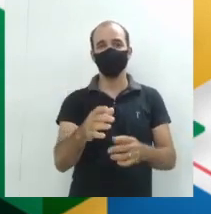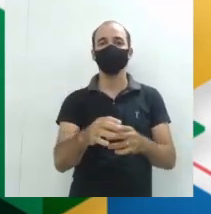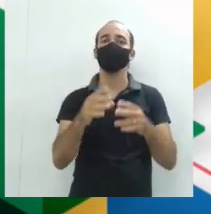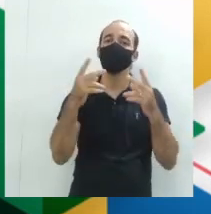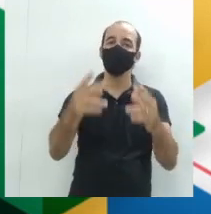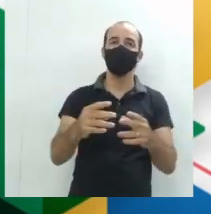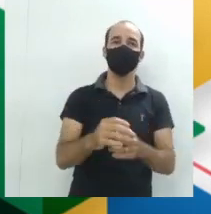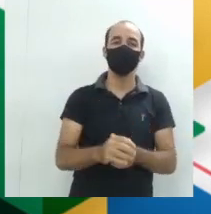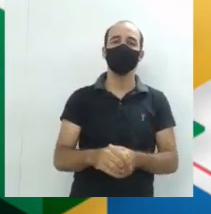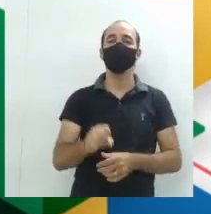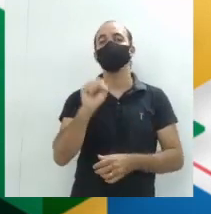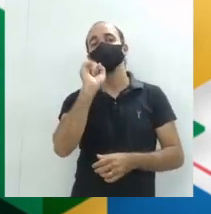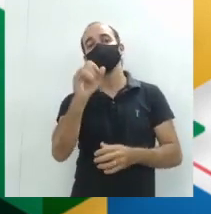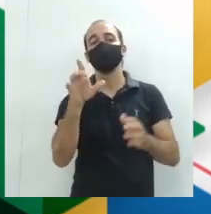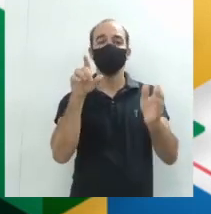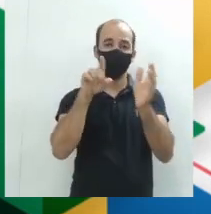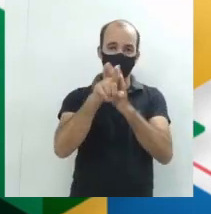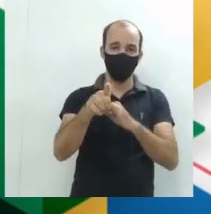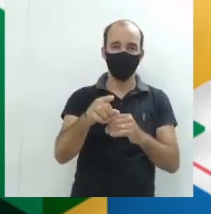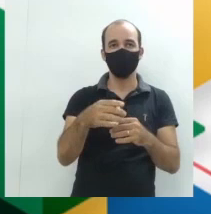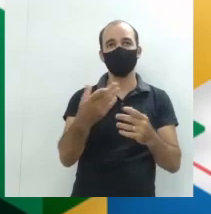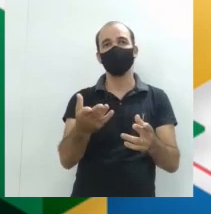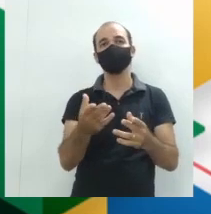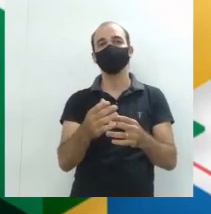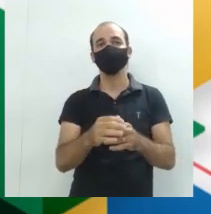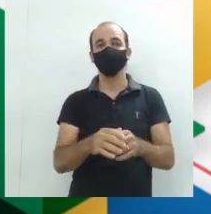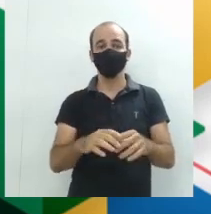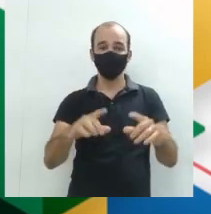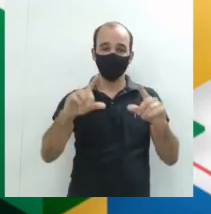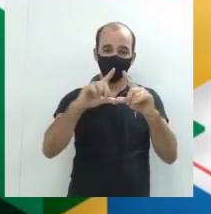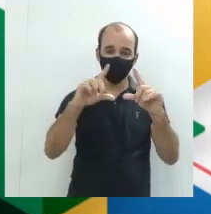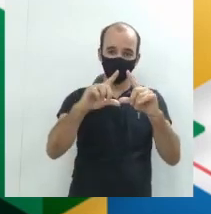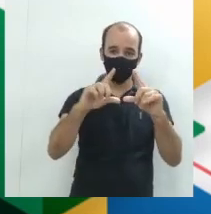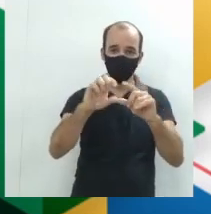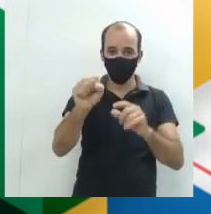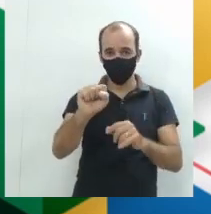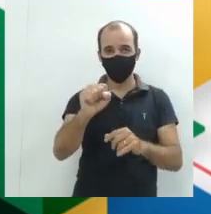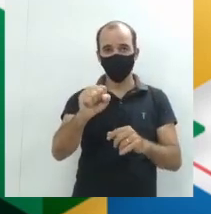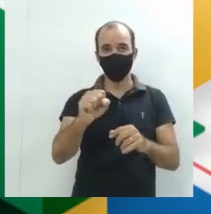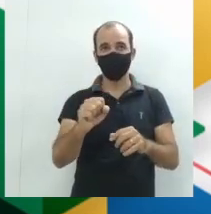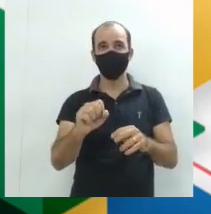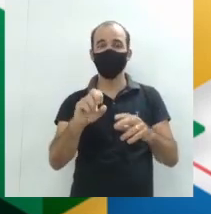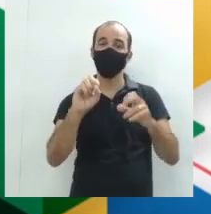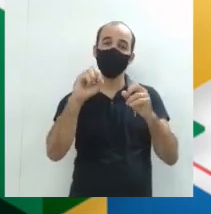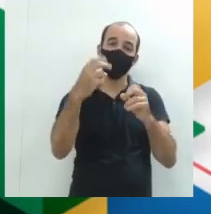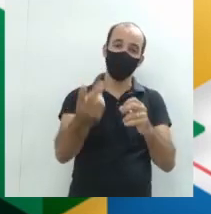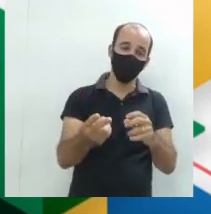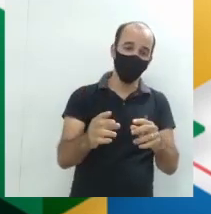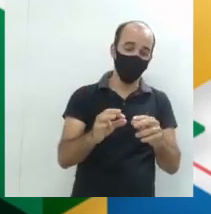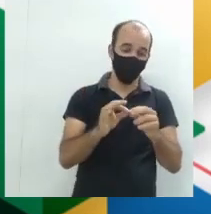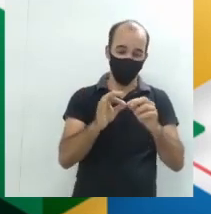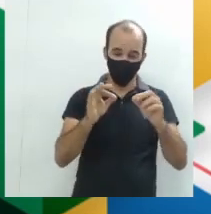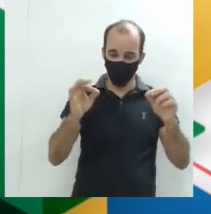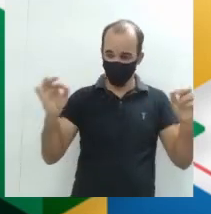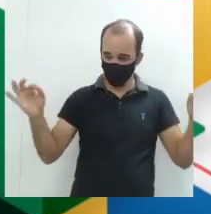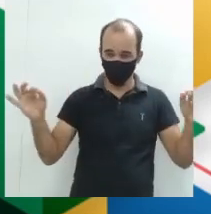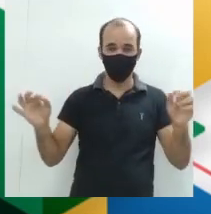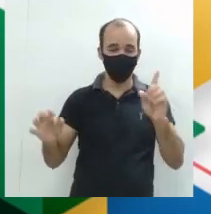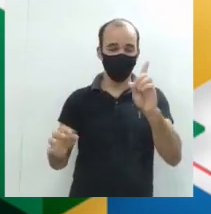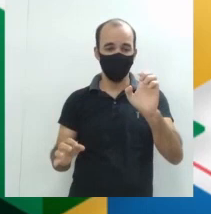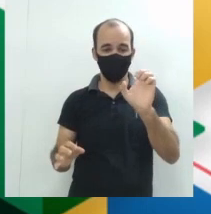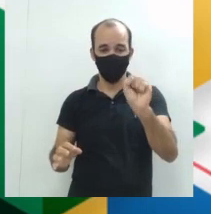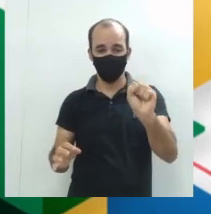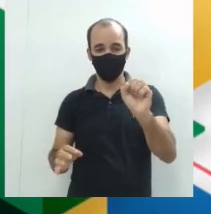condição, qual é a única condição que o vetor deslocamento é igual à distância escalar?